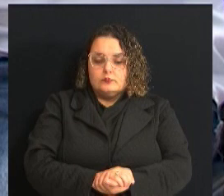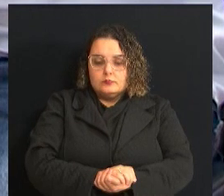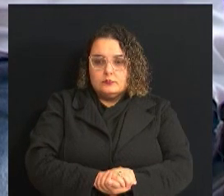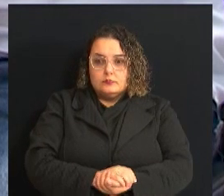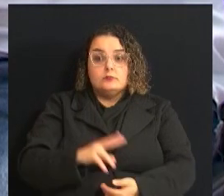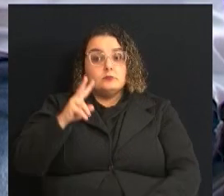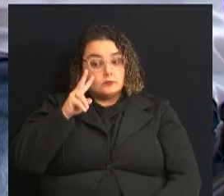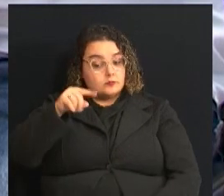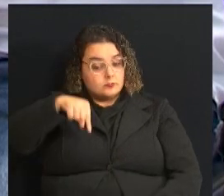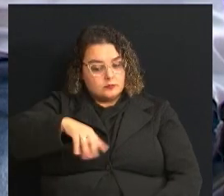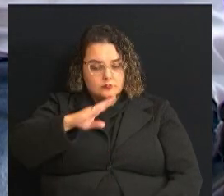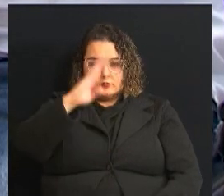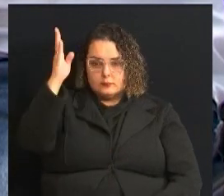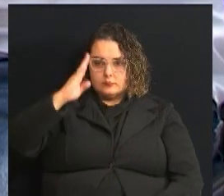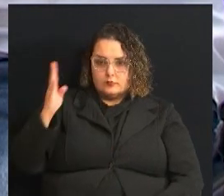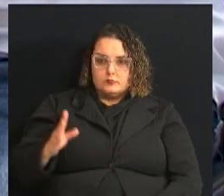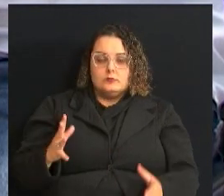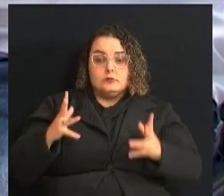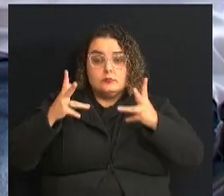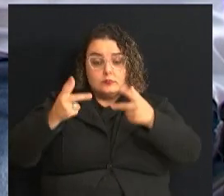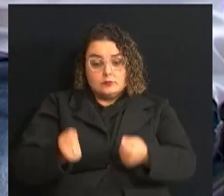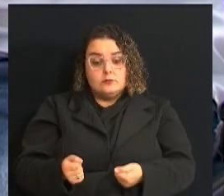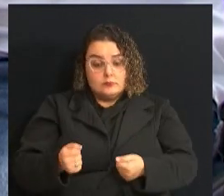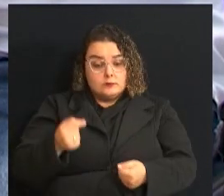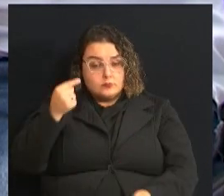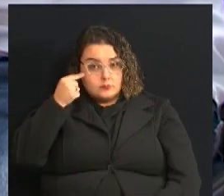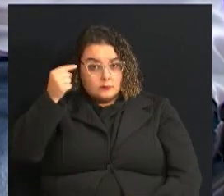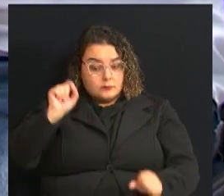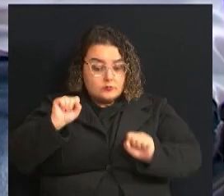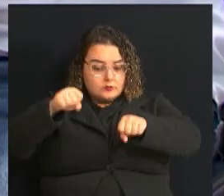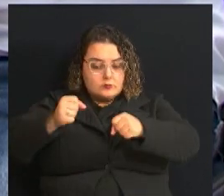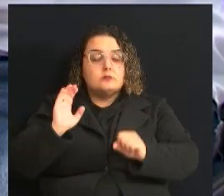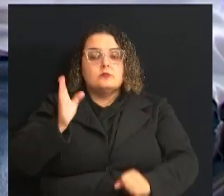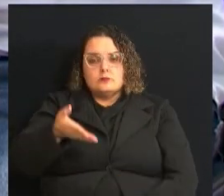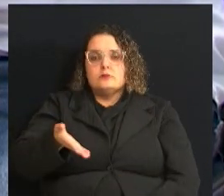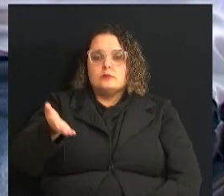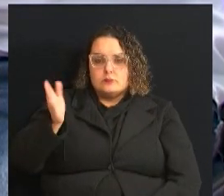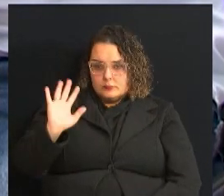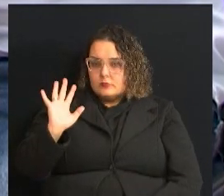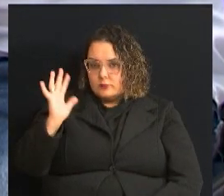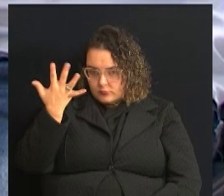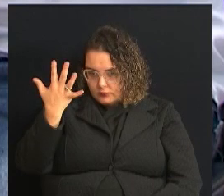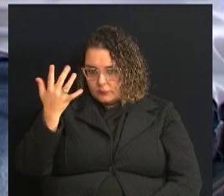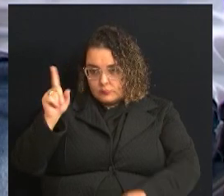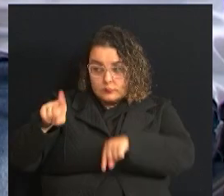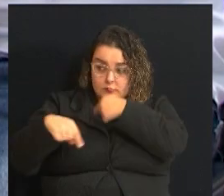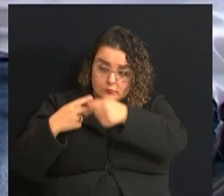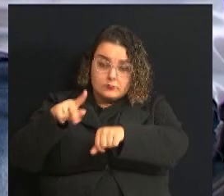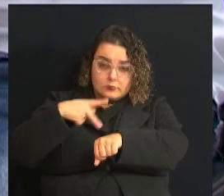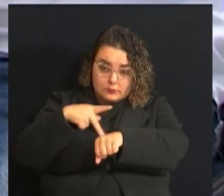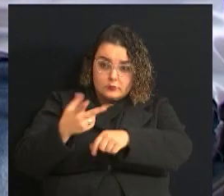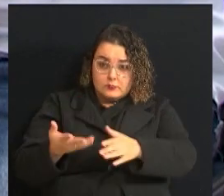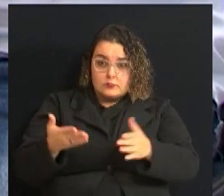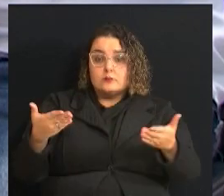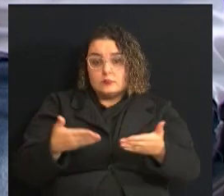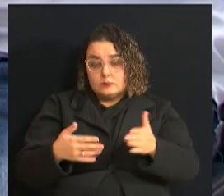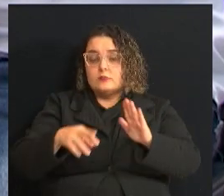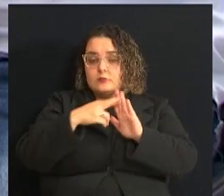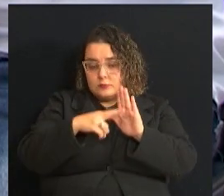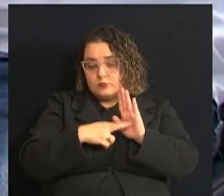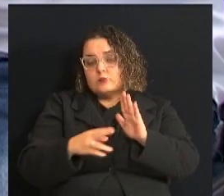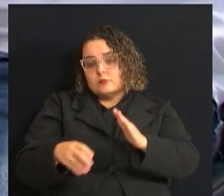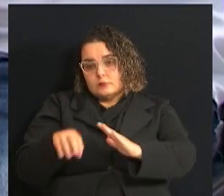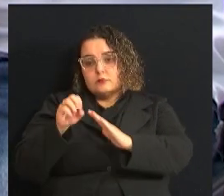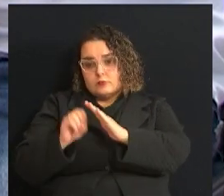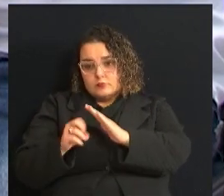essa importação de uma defesa que já aconteceu em outros países em que hoje a prática é regulamentada. Né? No caso